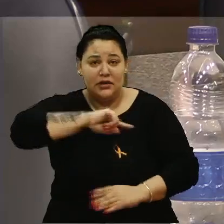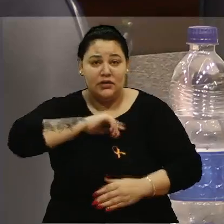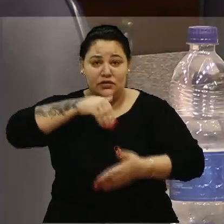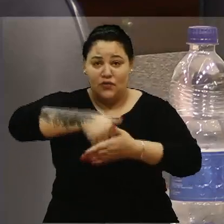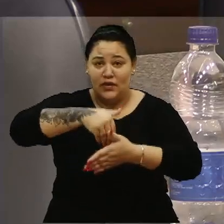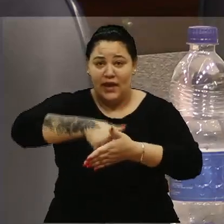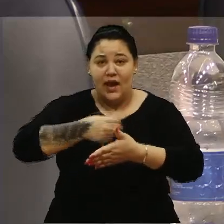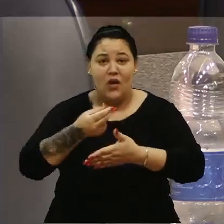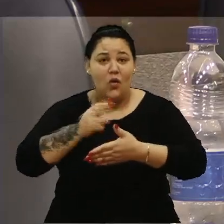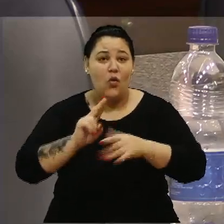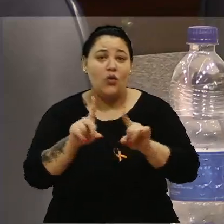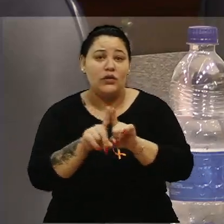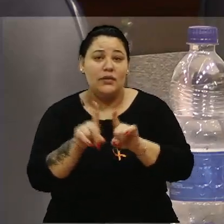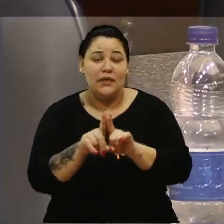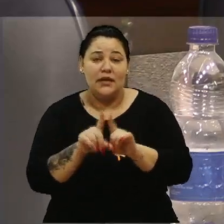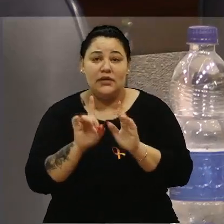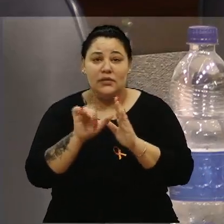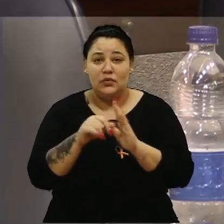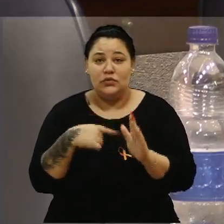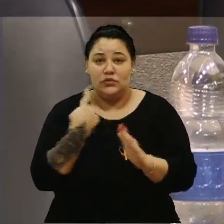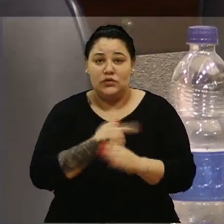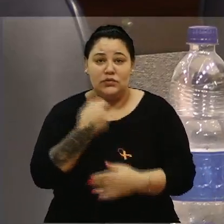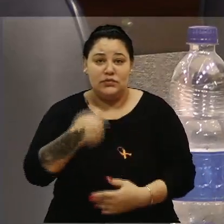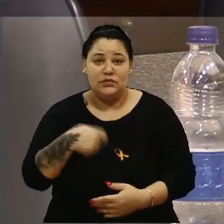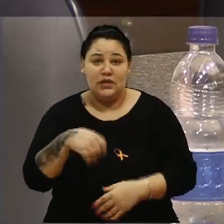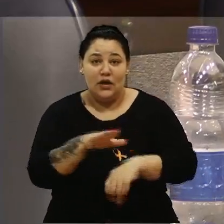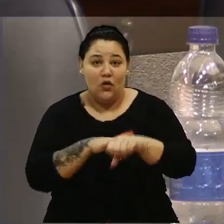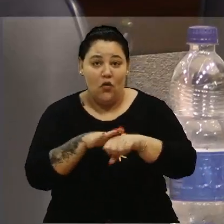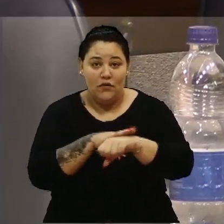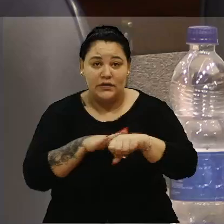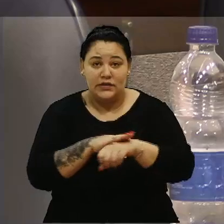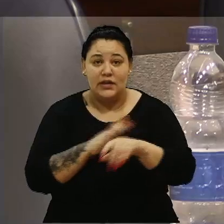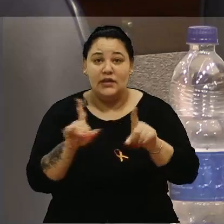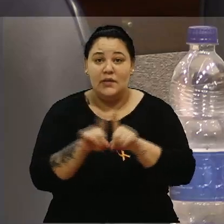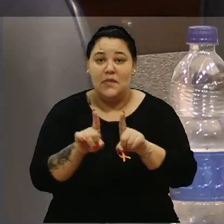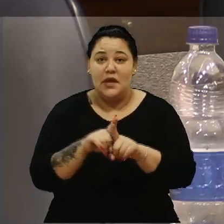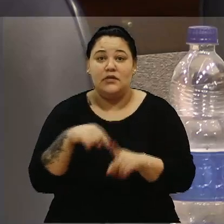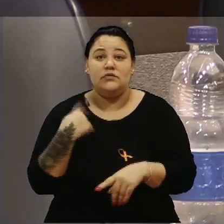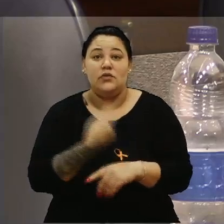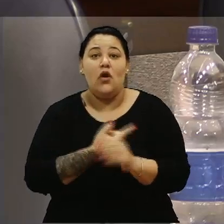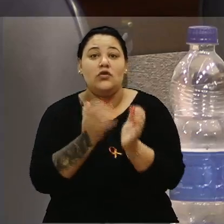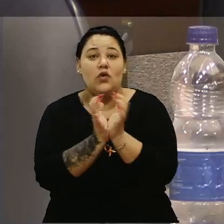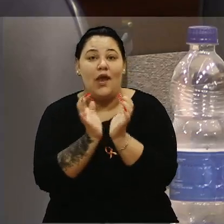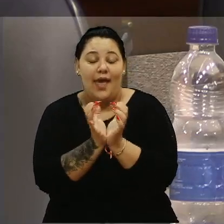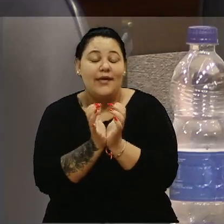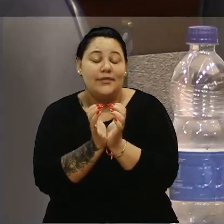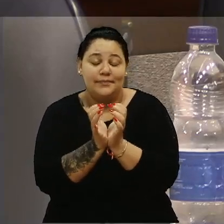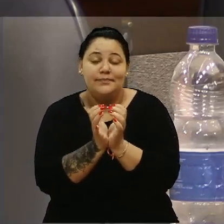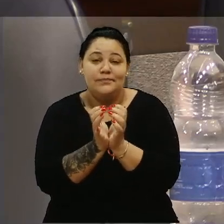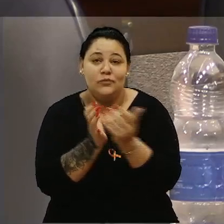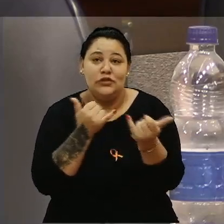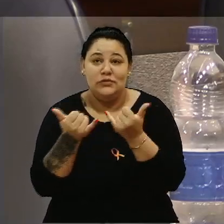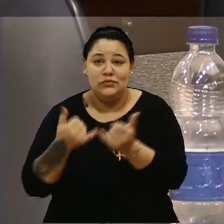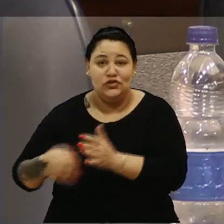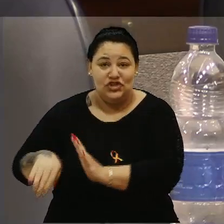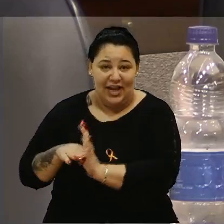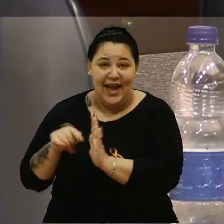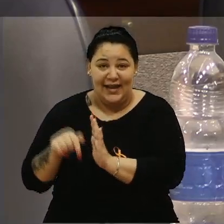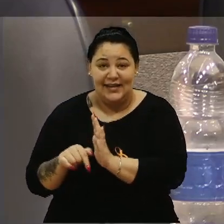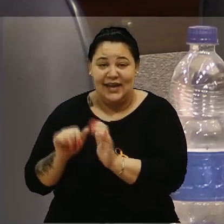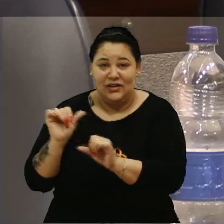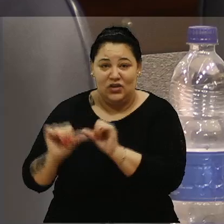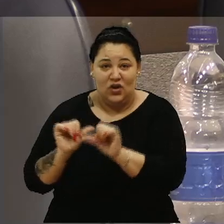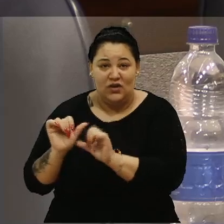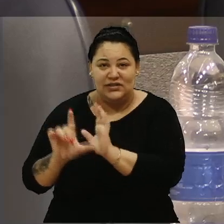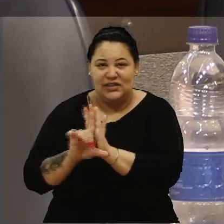e até daqui a pouco nós vamos conversar, né, Sandro, conversar com o nosso colega para nós, quando chegar essa alteração da lei, que para chegar